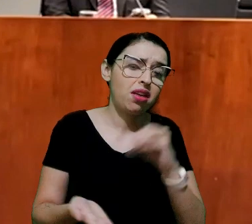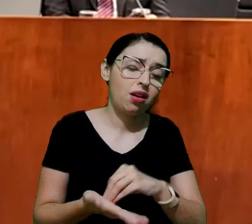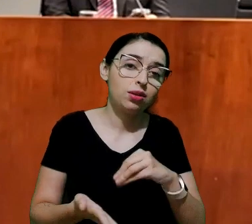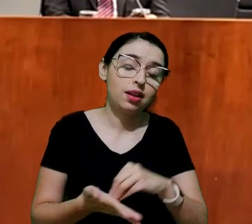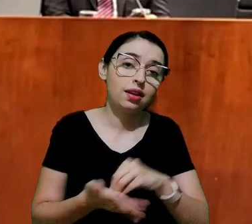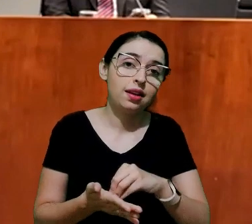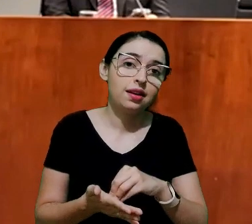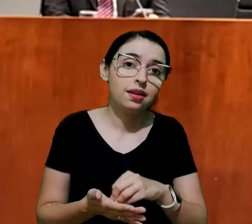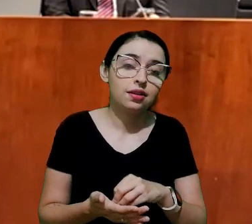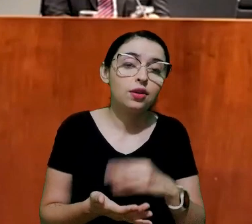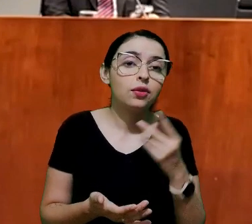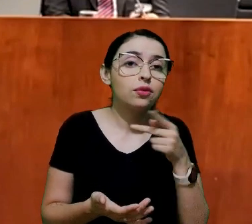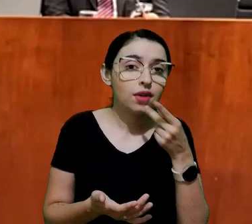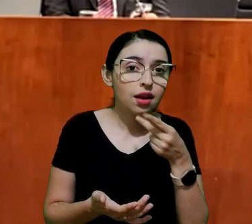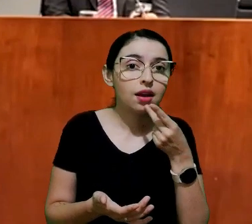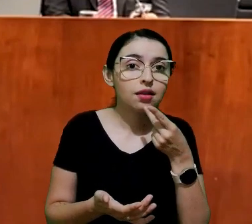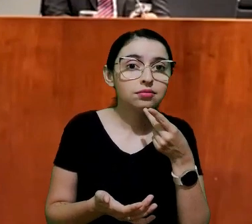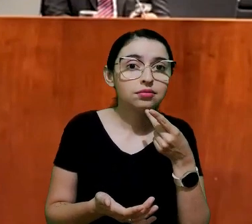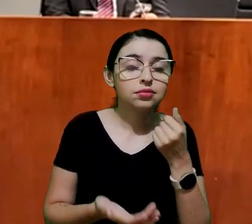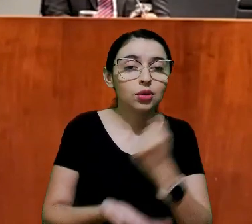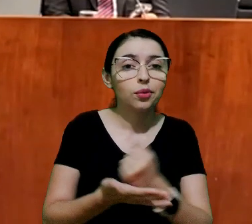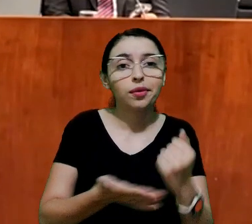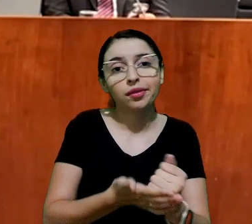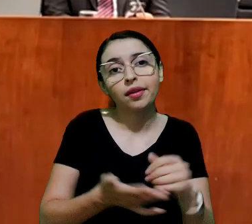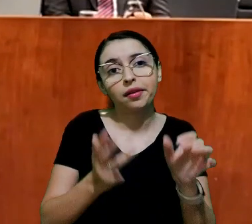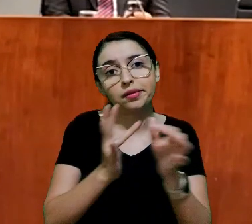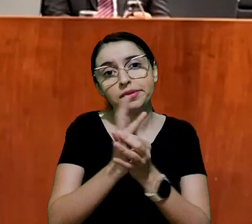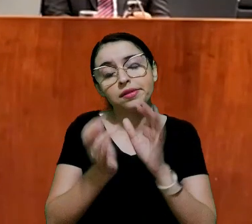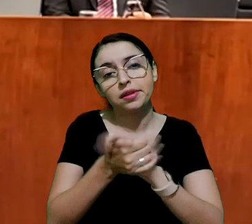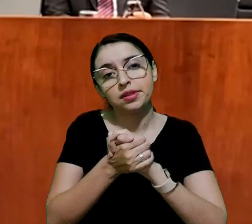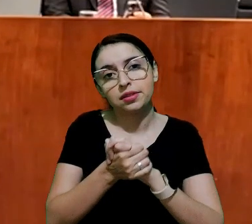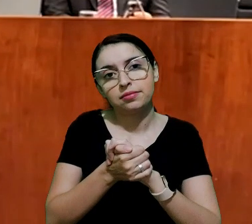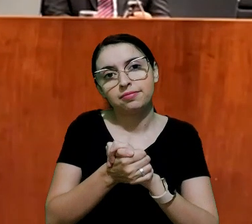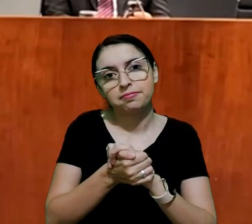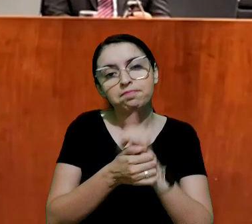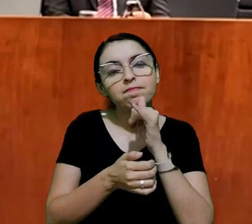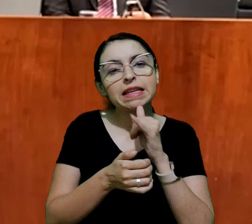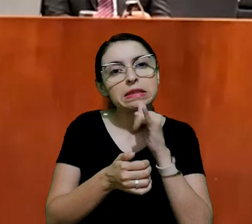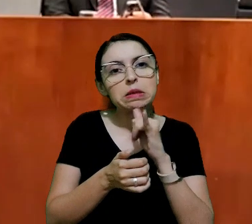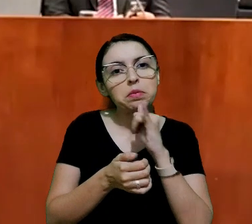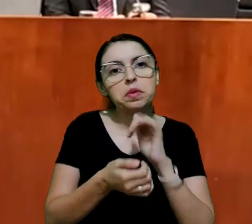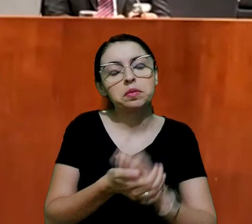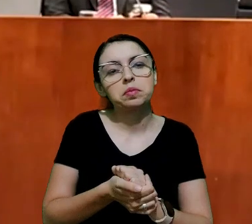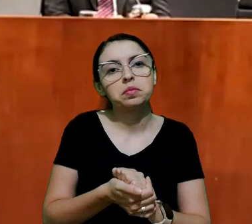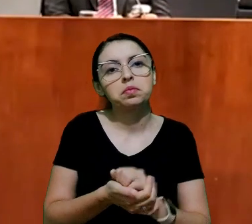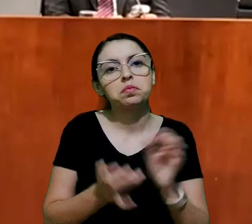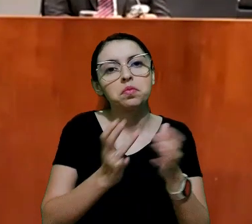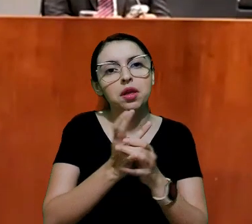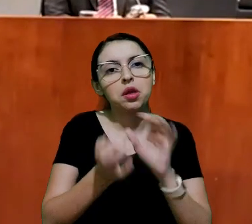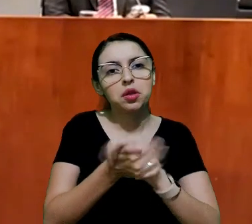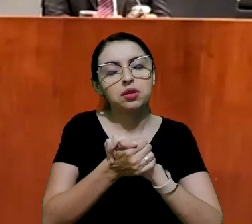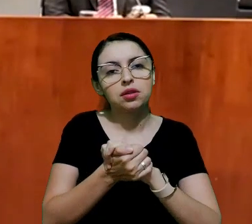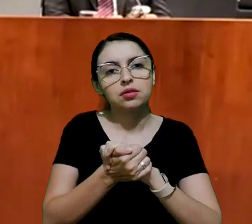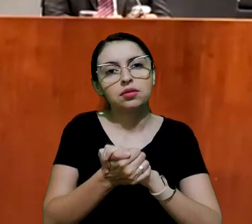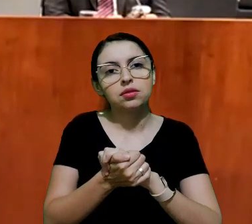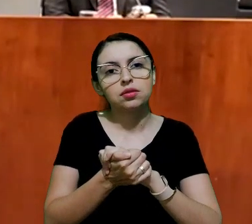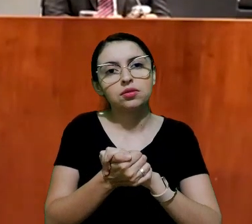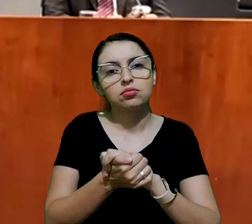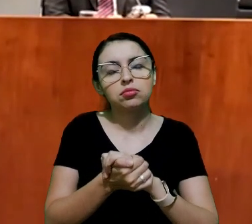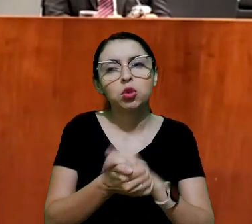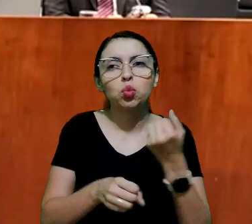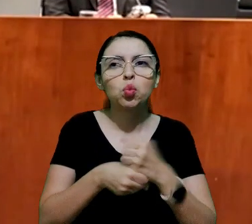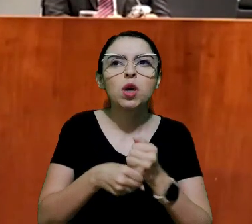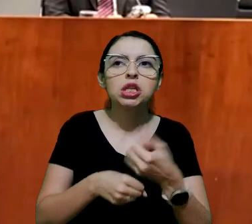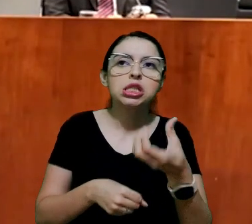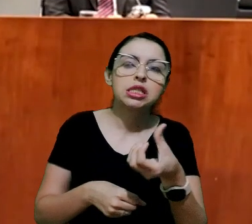ele diz o contrato de casamento. Esse é o exemplo. Contrato de casamento nos anos